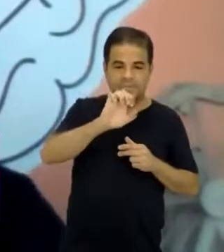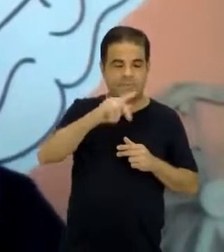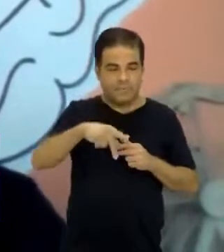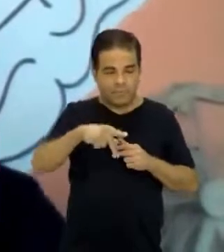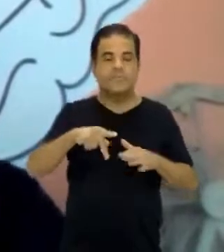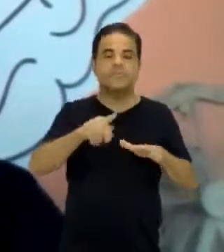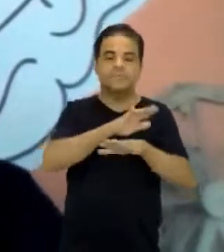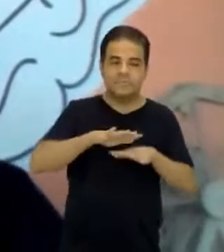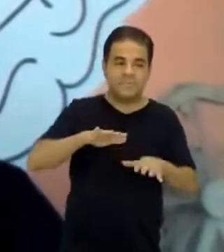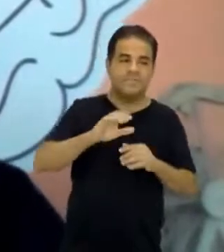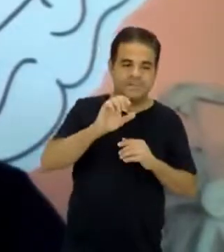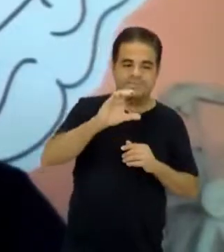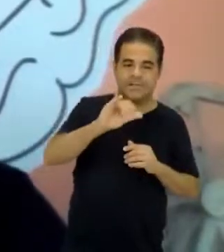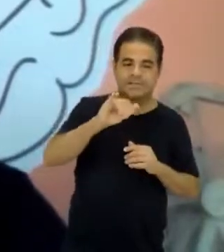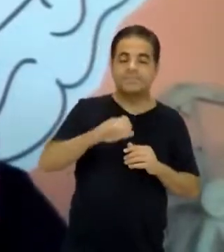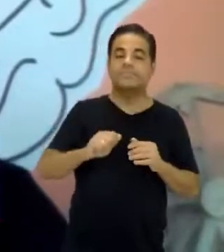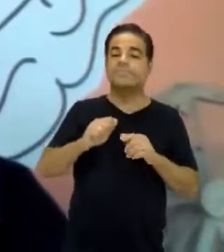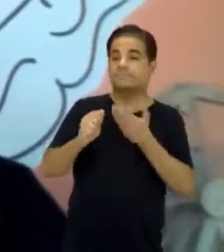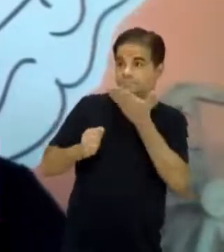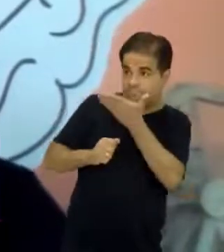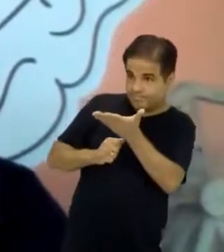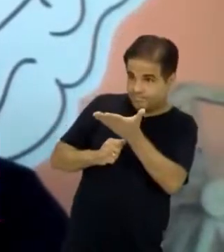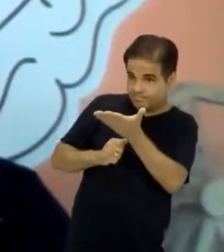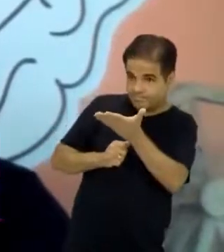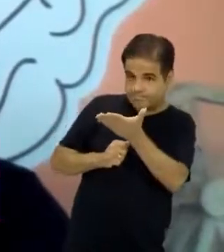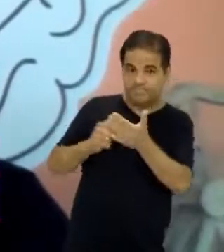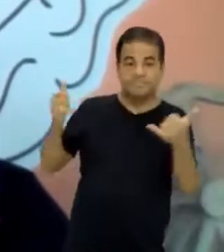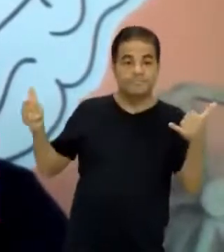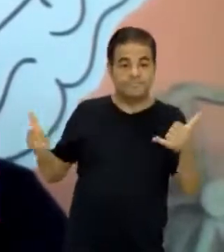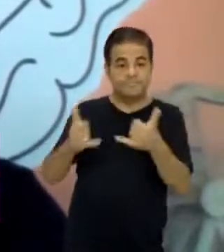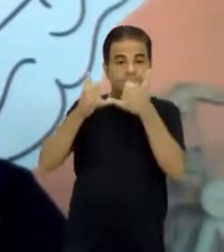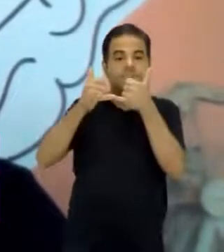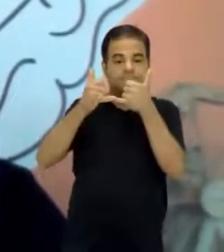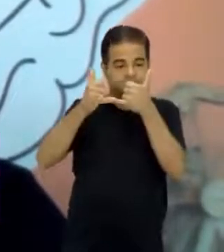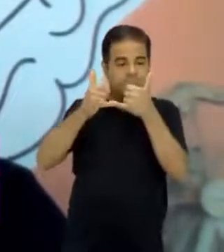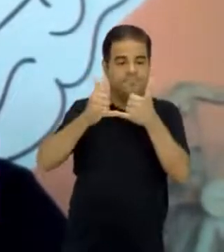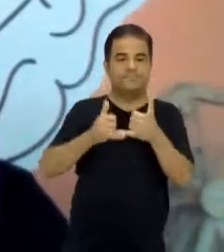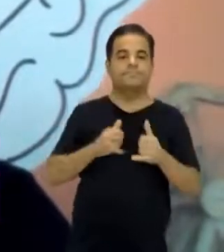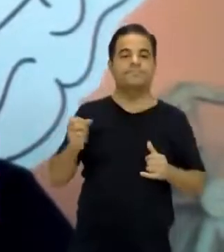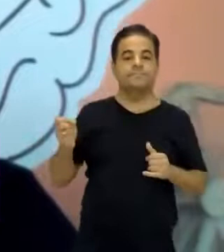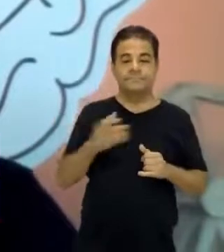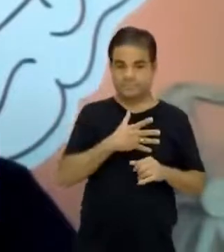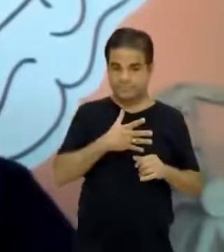o Insta, @CIEB, site